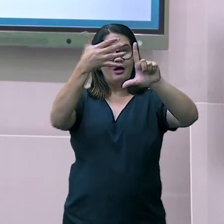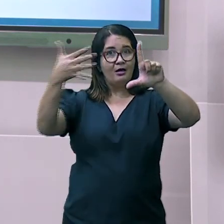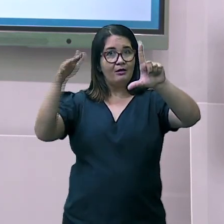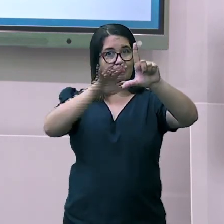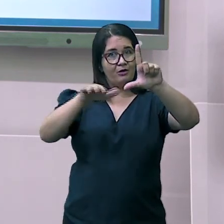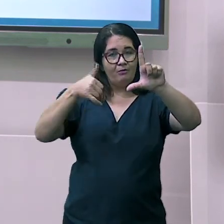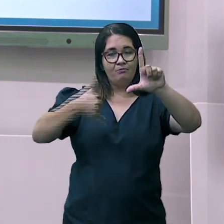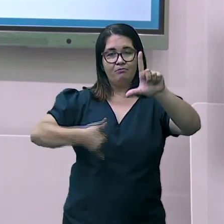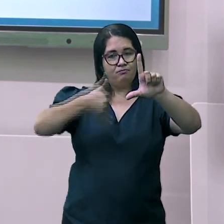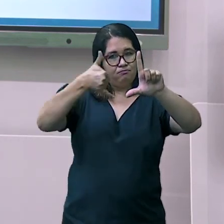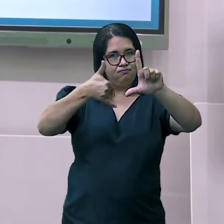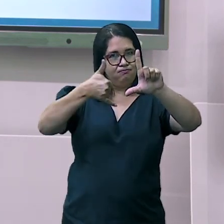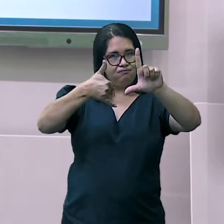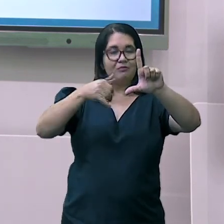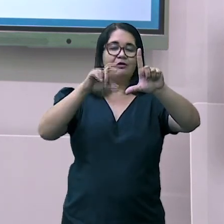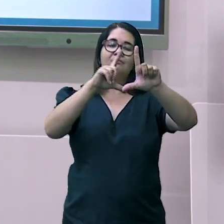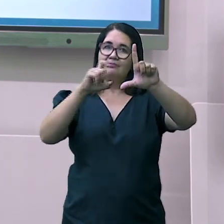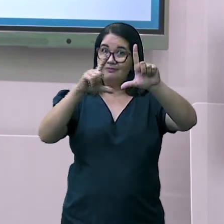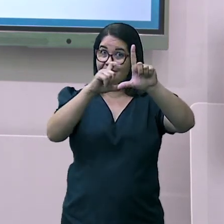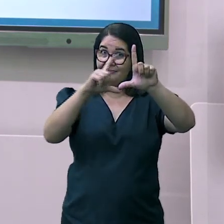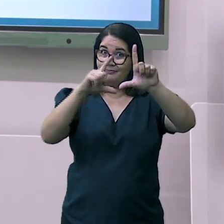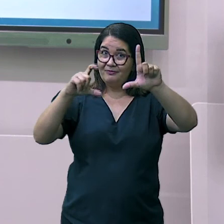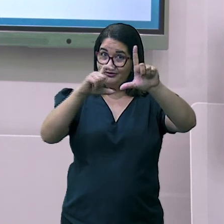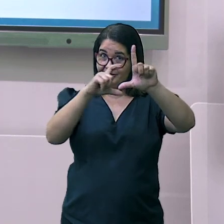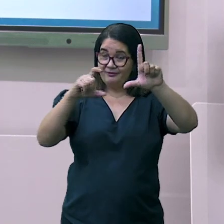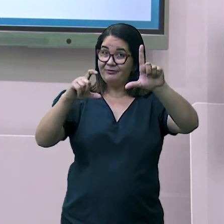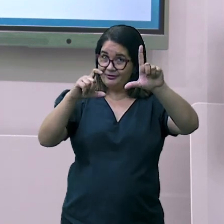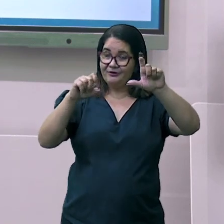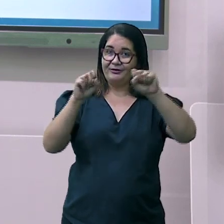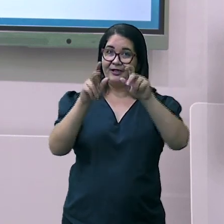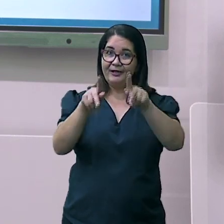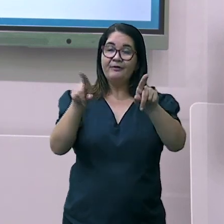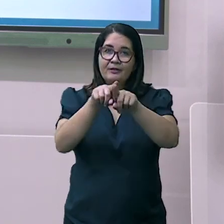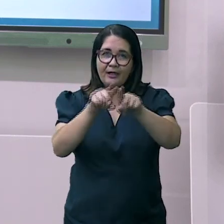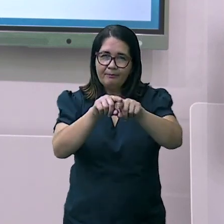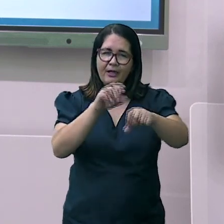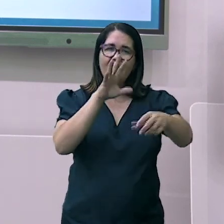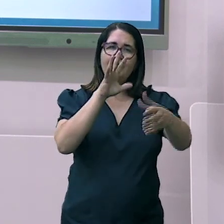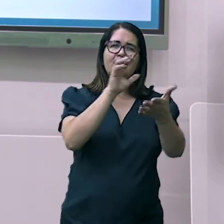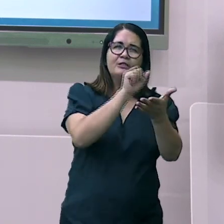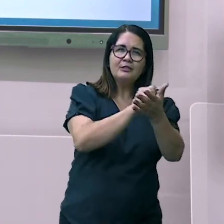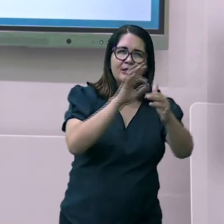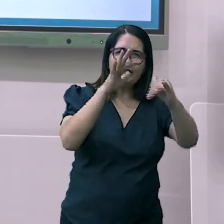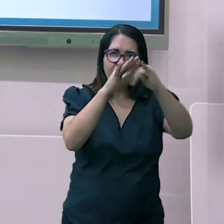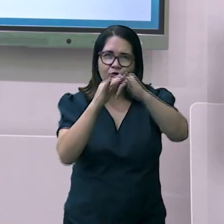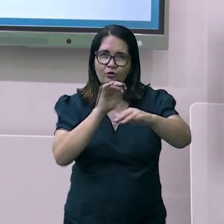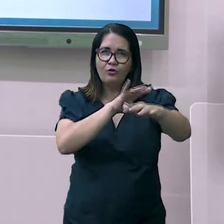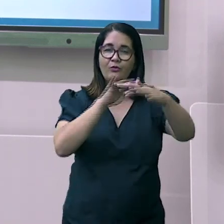a câmera do seu celular na imagem que aparece no canto da tela. Se inscreva em nosso canal do